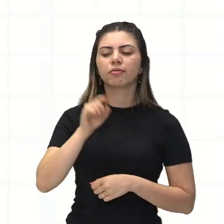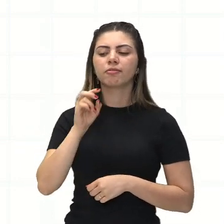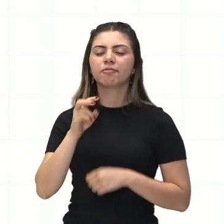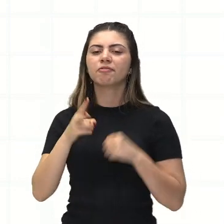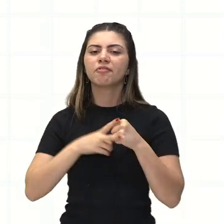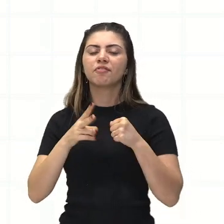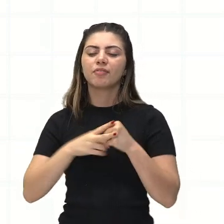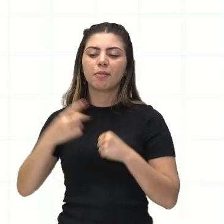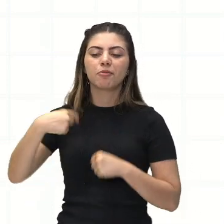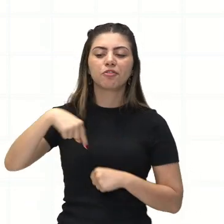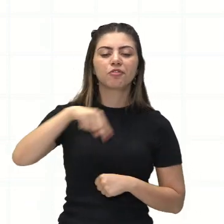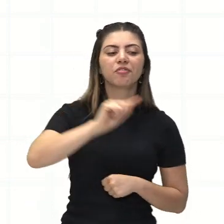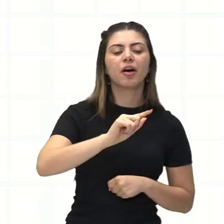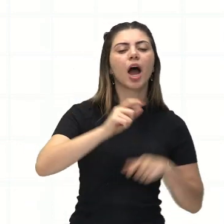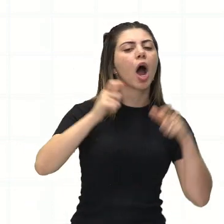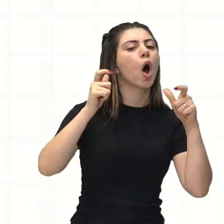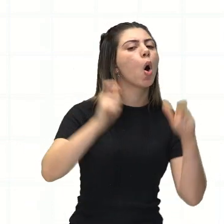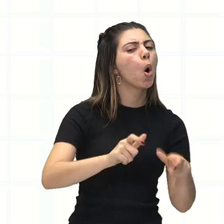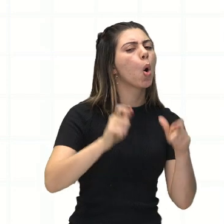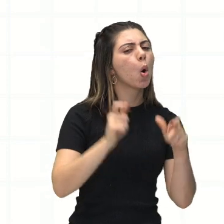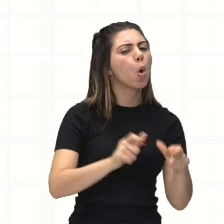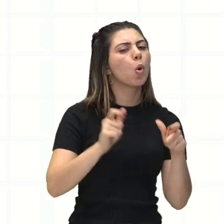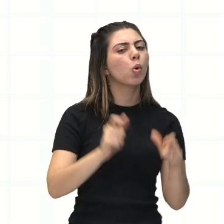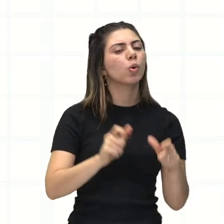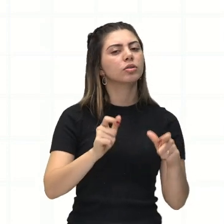a algum lugar. Ele foi